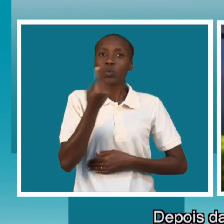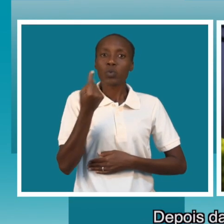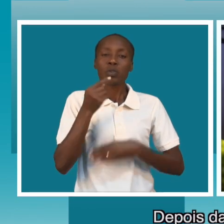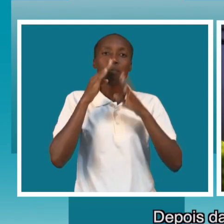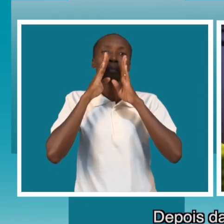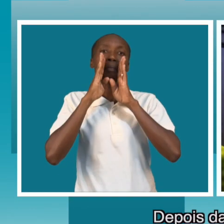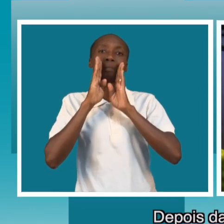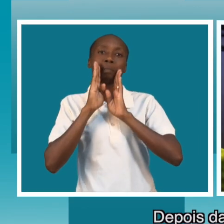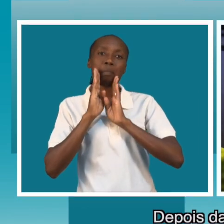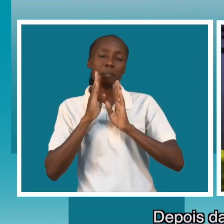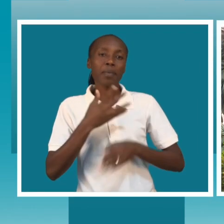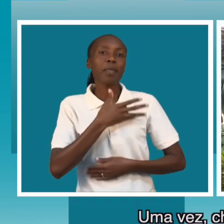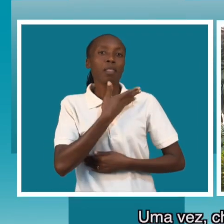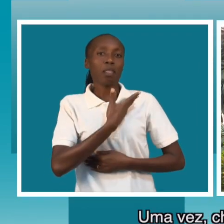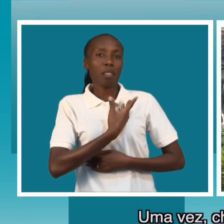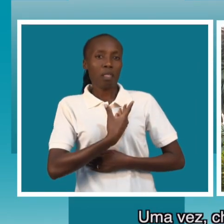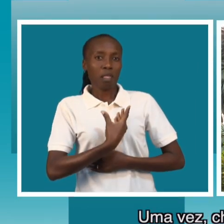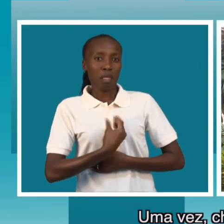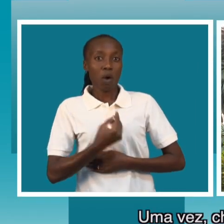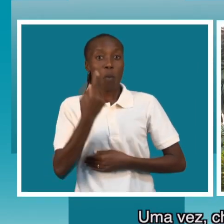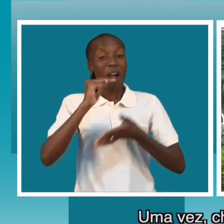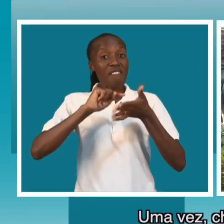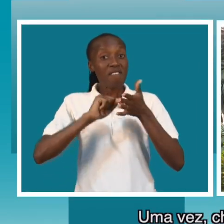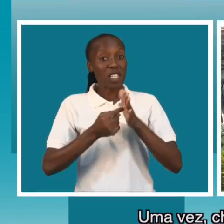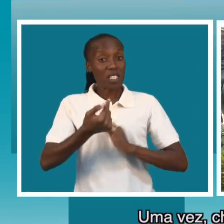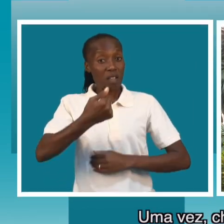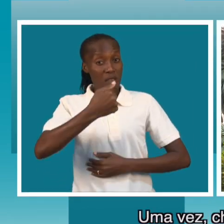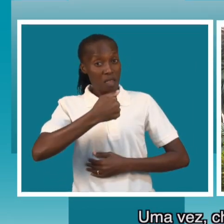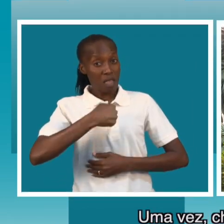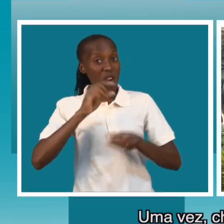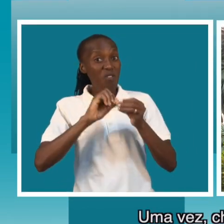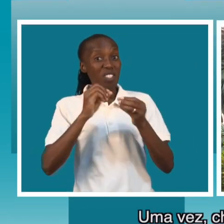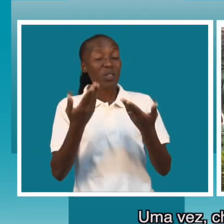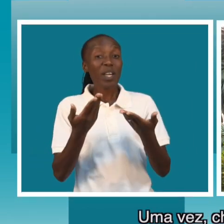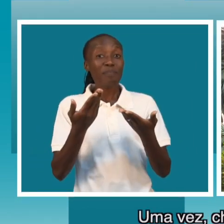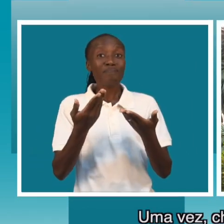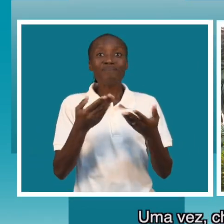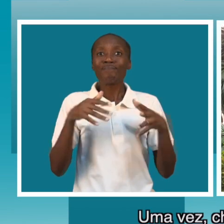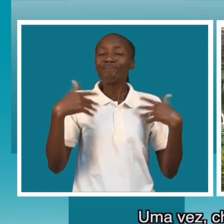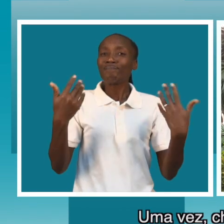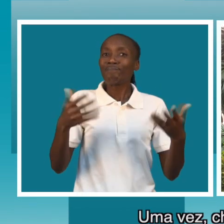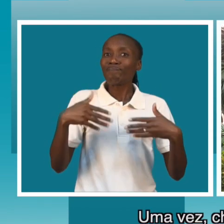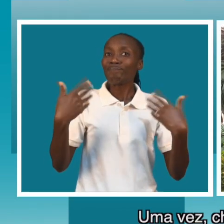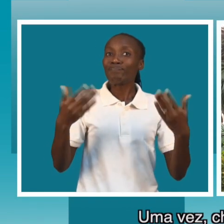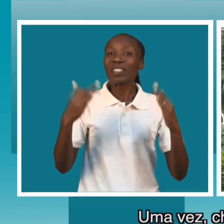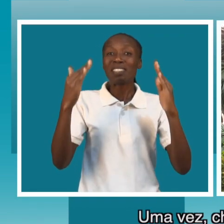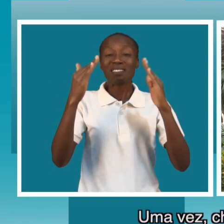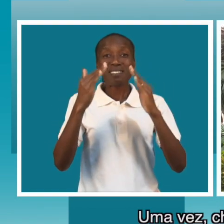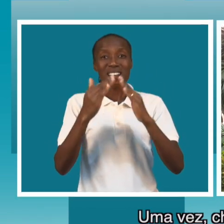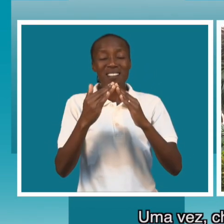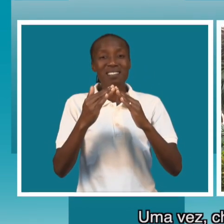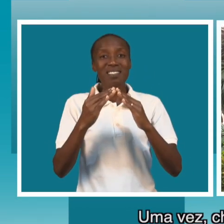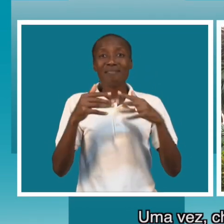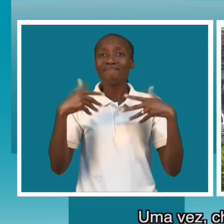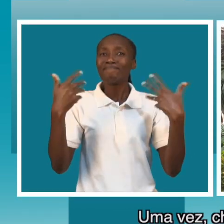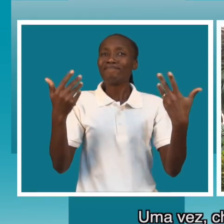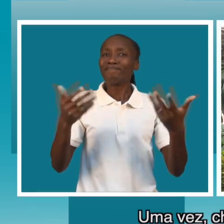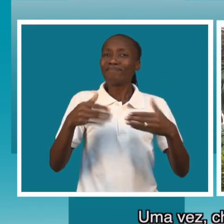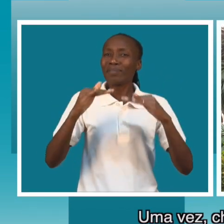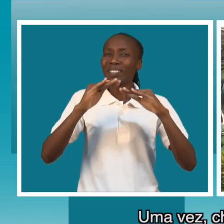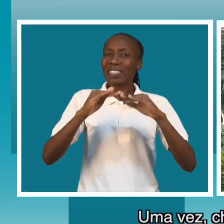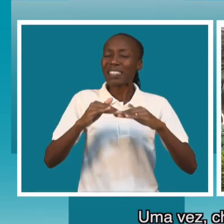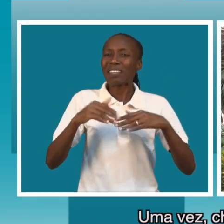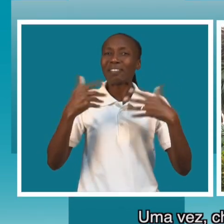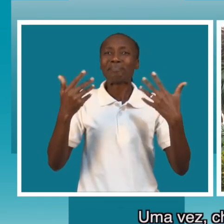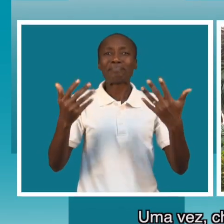profunda, a depressão. Uma vez eu me vi, eu me vi em casa, cheguei em casa, eu estava muito, eu estava